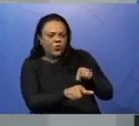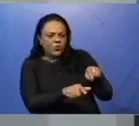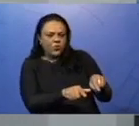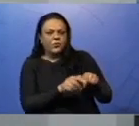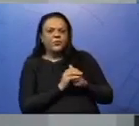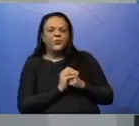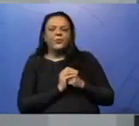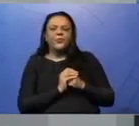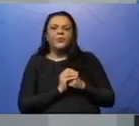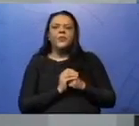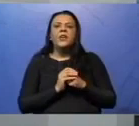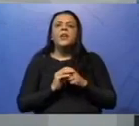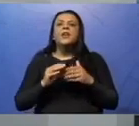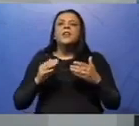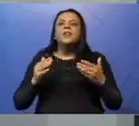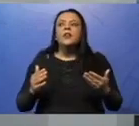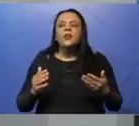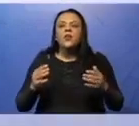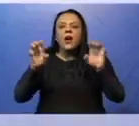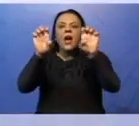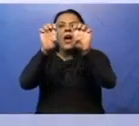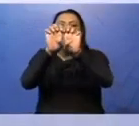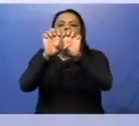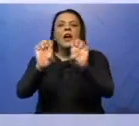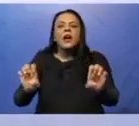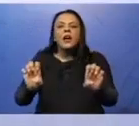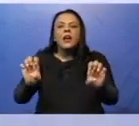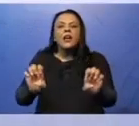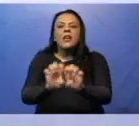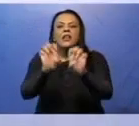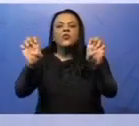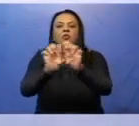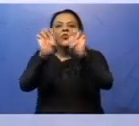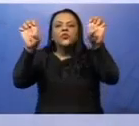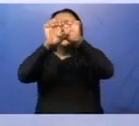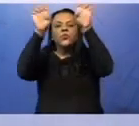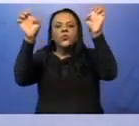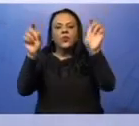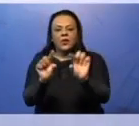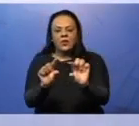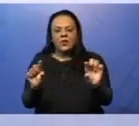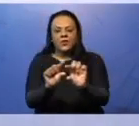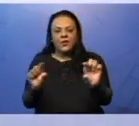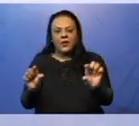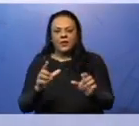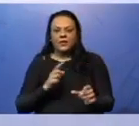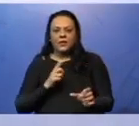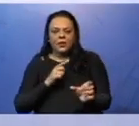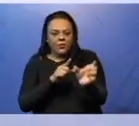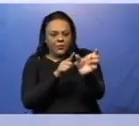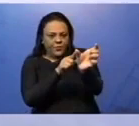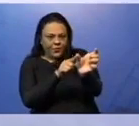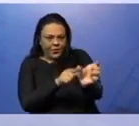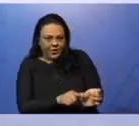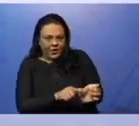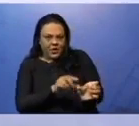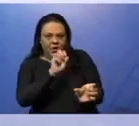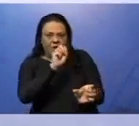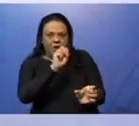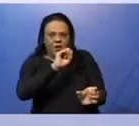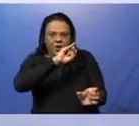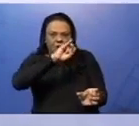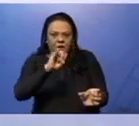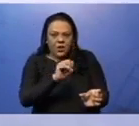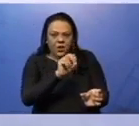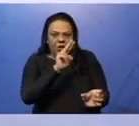Então, qual vai ser a estrutura da minha oração? Eu tenho lá o sujeito, meu sujeito normal. Depois, eu vou ter o meu